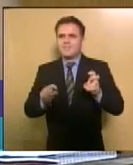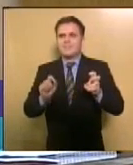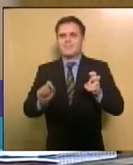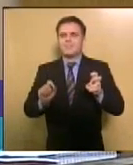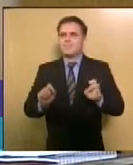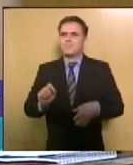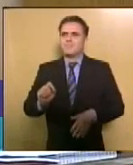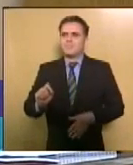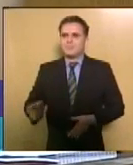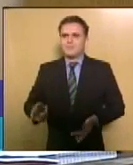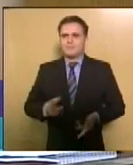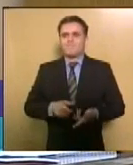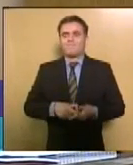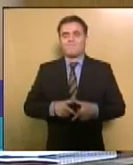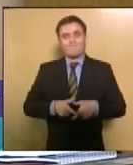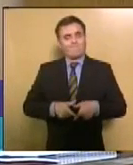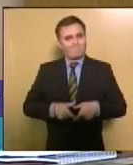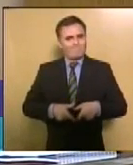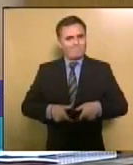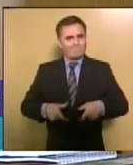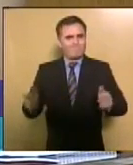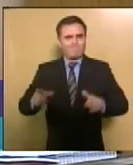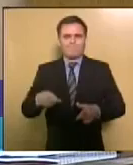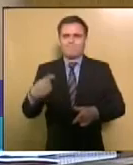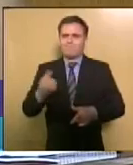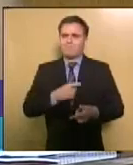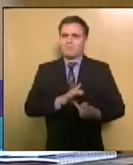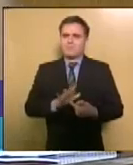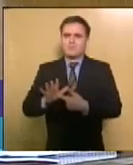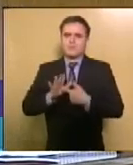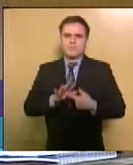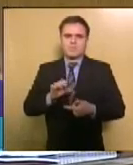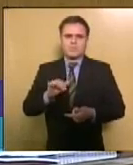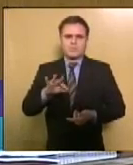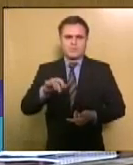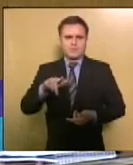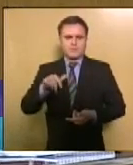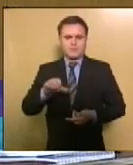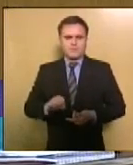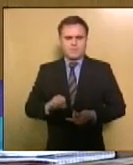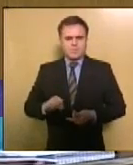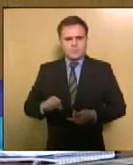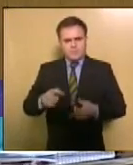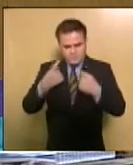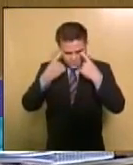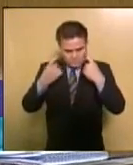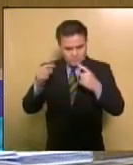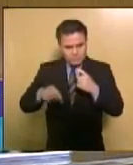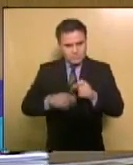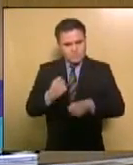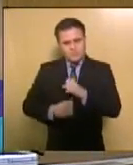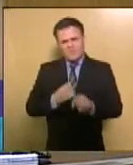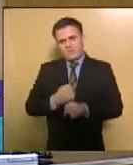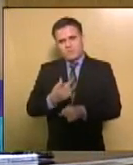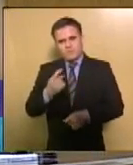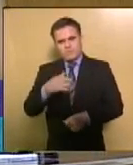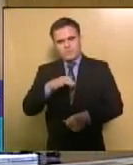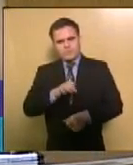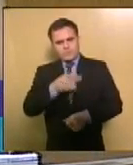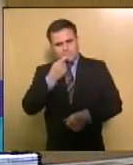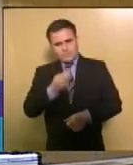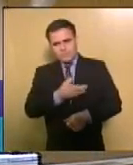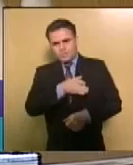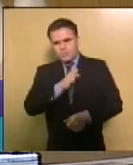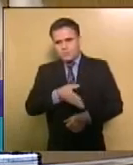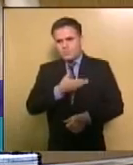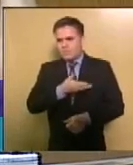a maior tragédia que a gente traz no atlas da violência desse ano eh como o Daniel falou a gente tem já isso